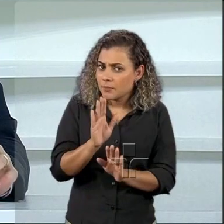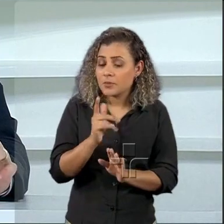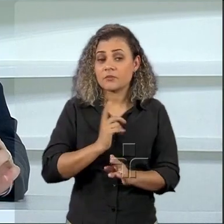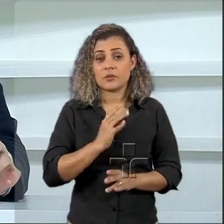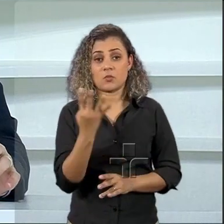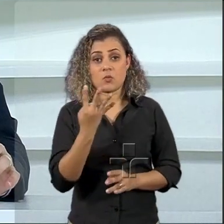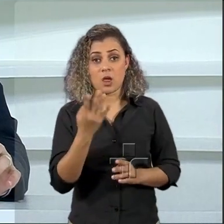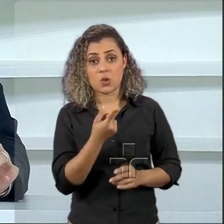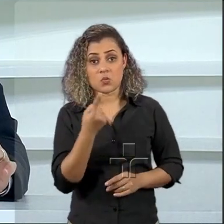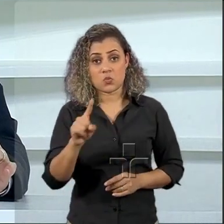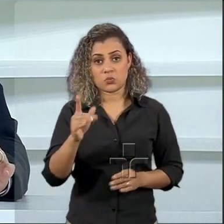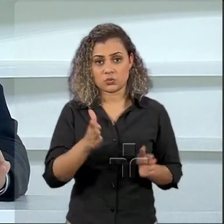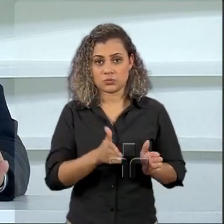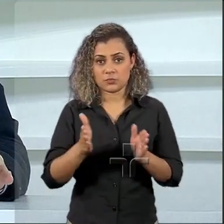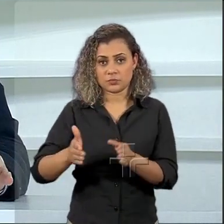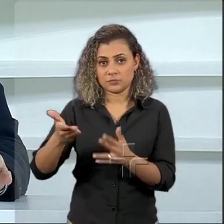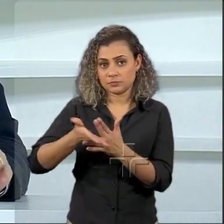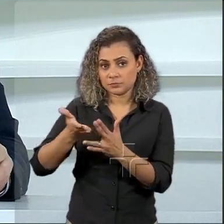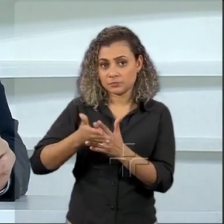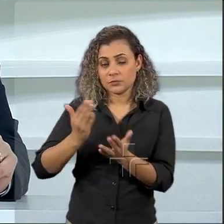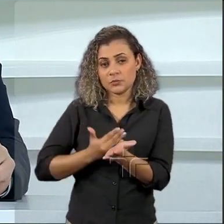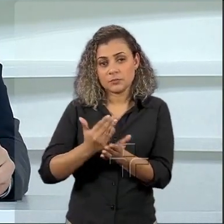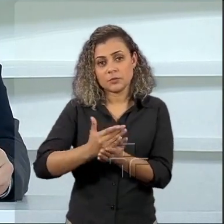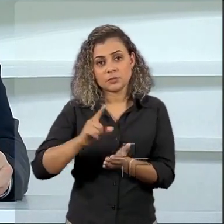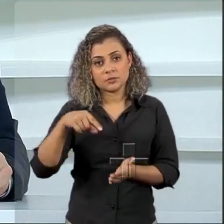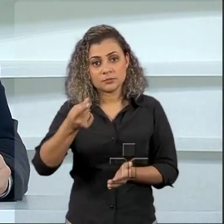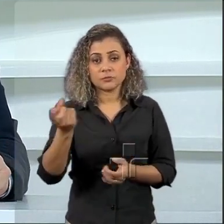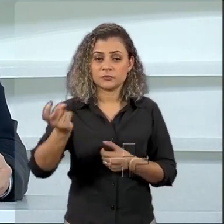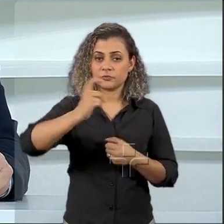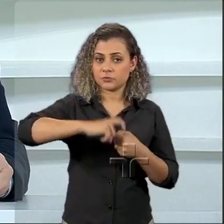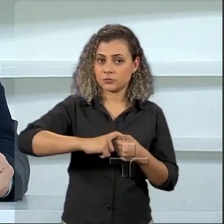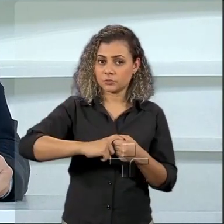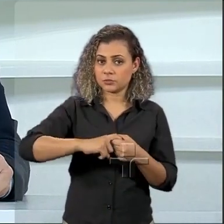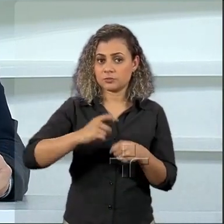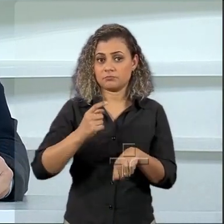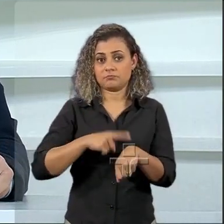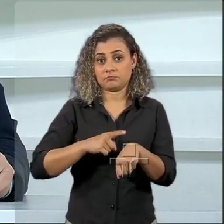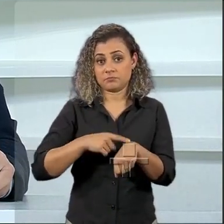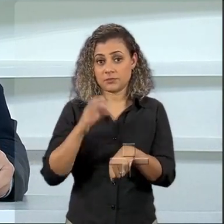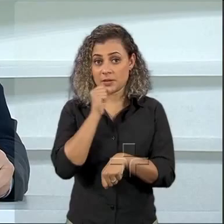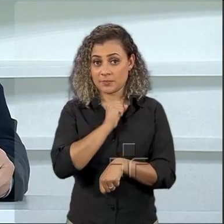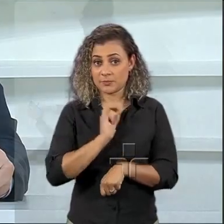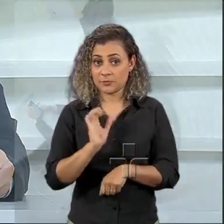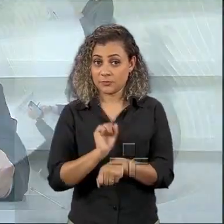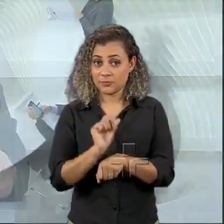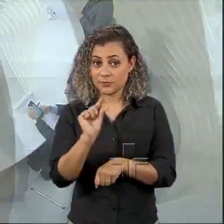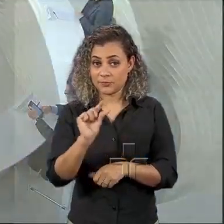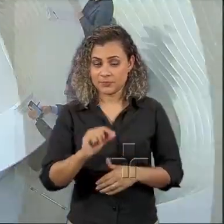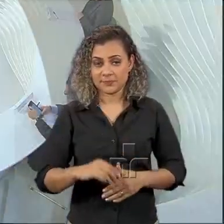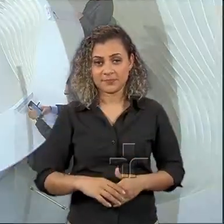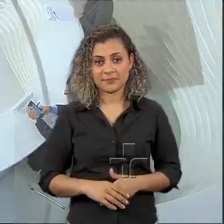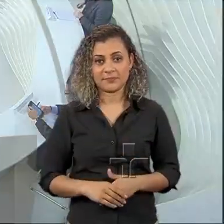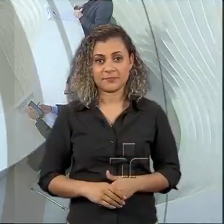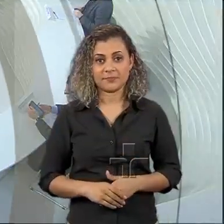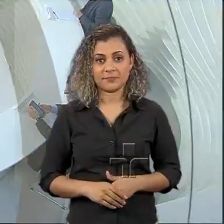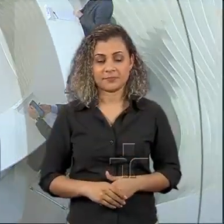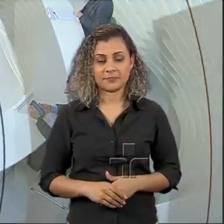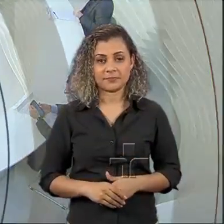Quarto e último bloco começa daqui a pouquinho. Voltaremos em alguns minutos. Até.